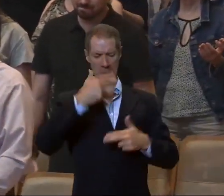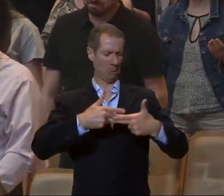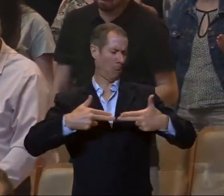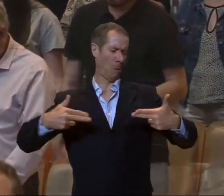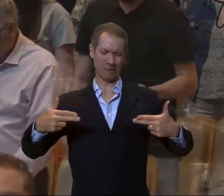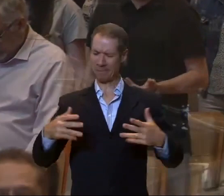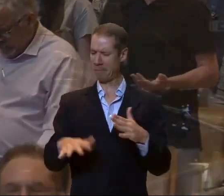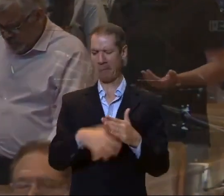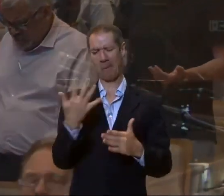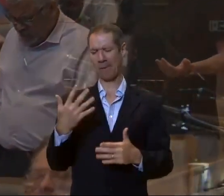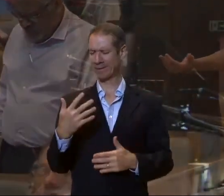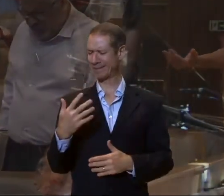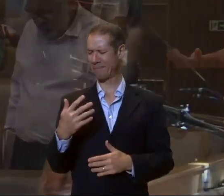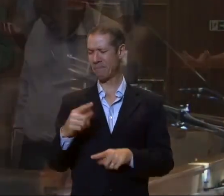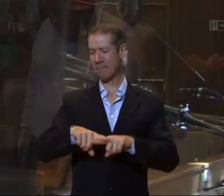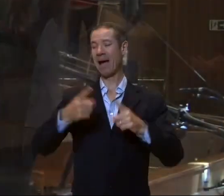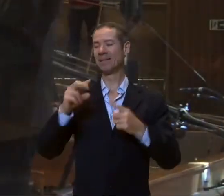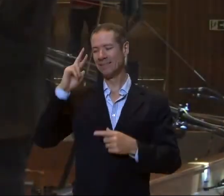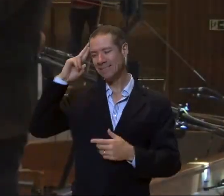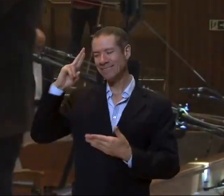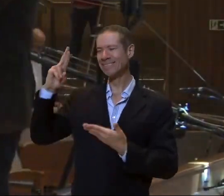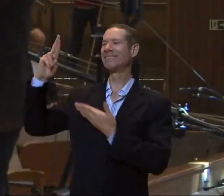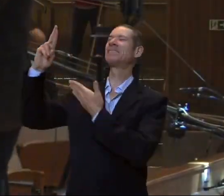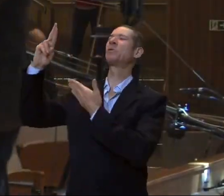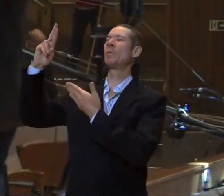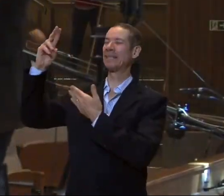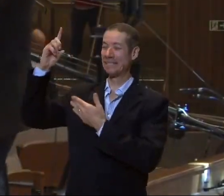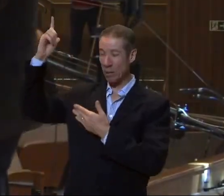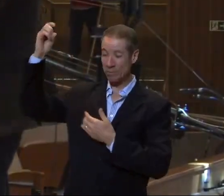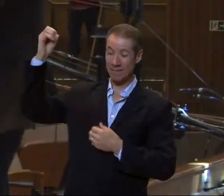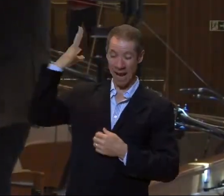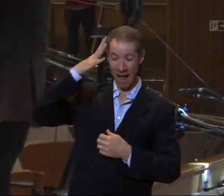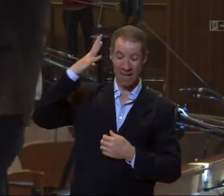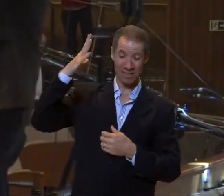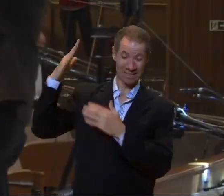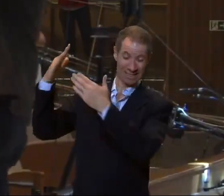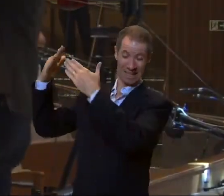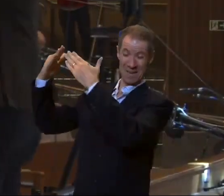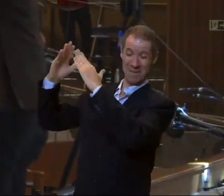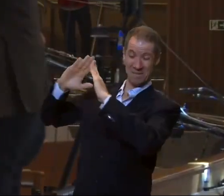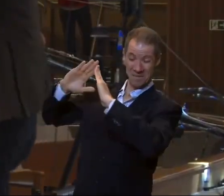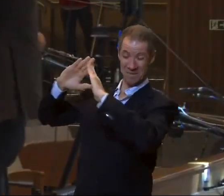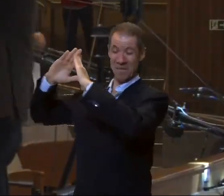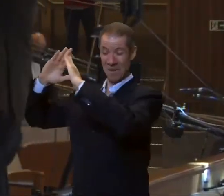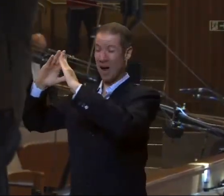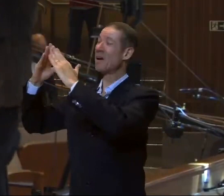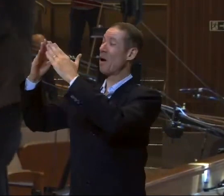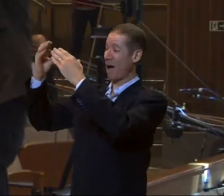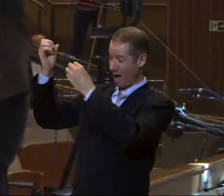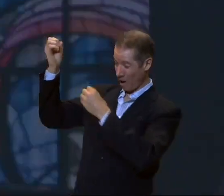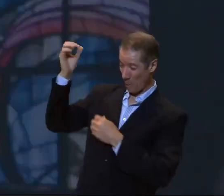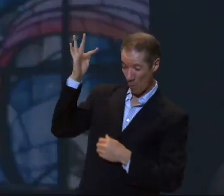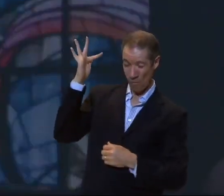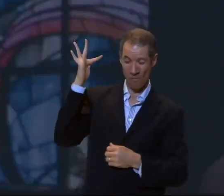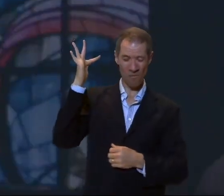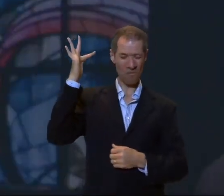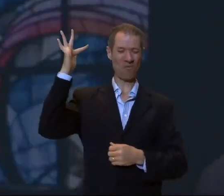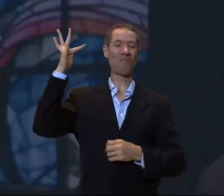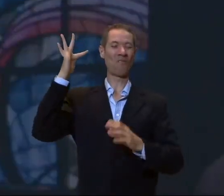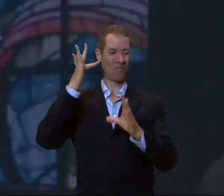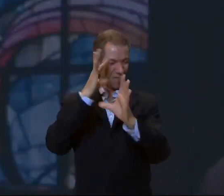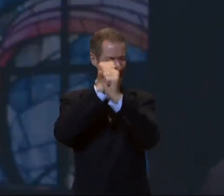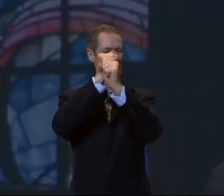coisas, muitas vezes, mas o Senhor é Deus de graça e favor. Confiamos em Ti, confiamos,